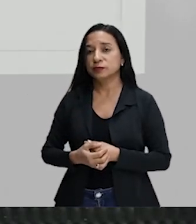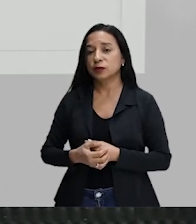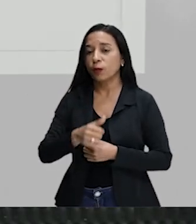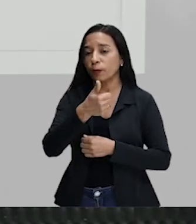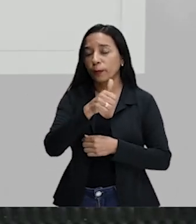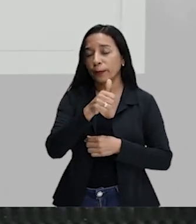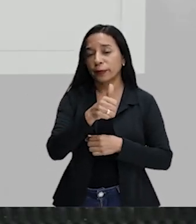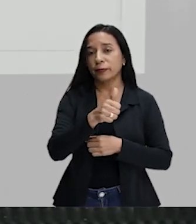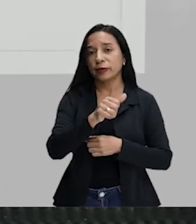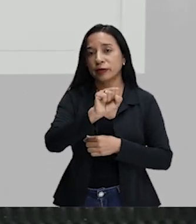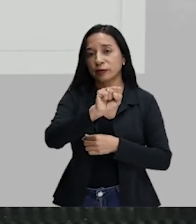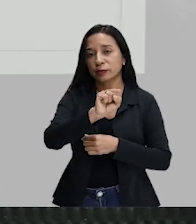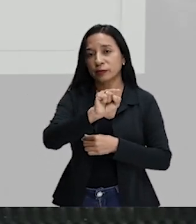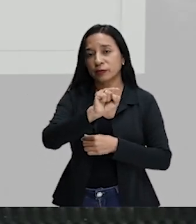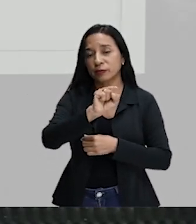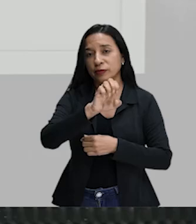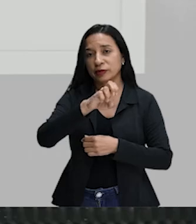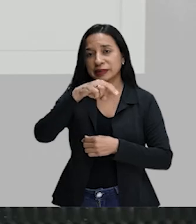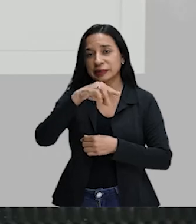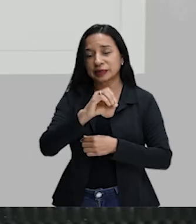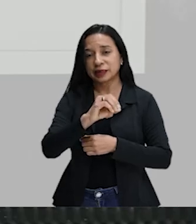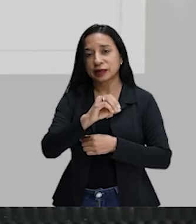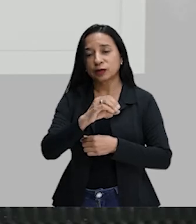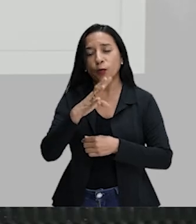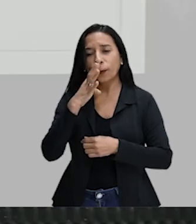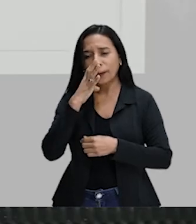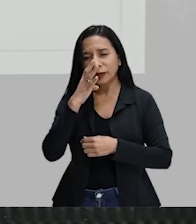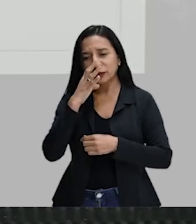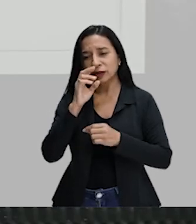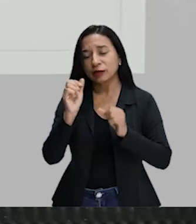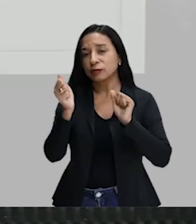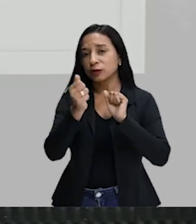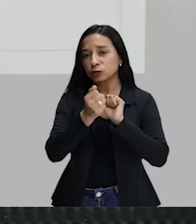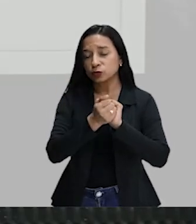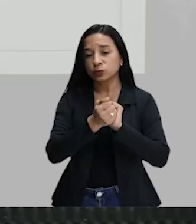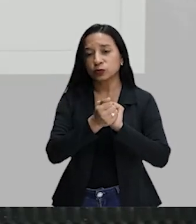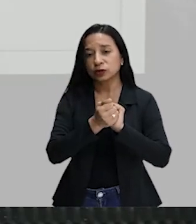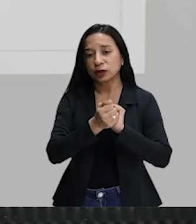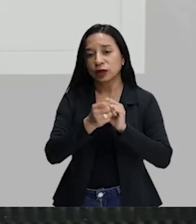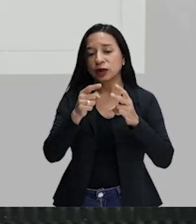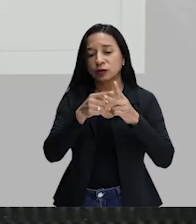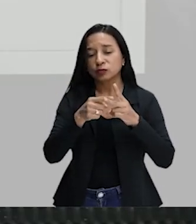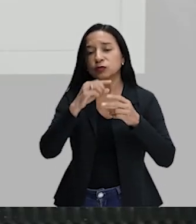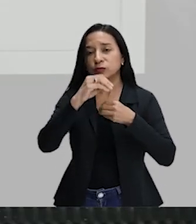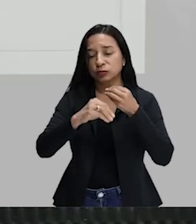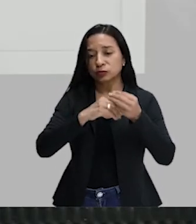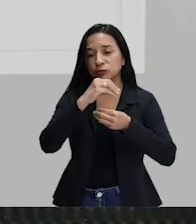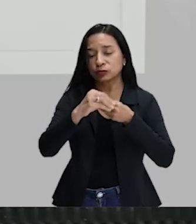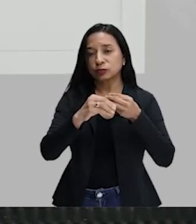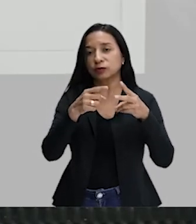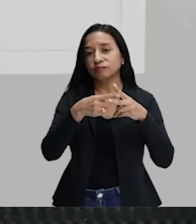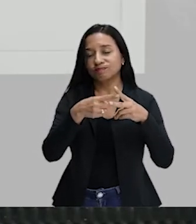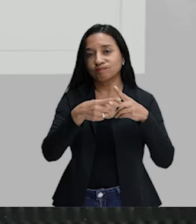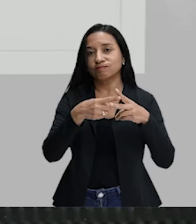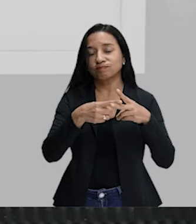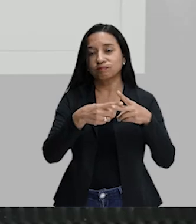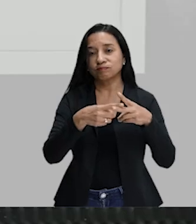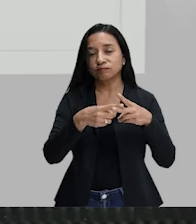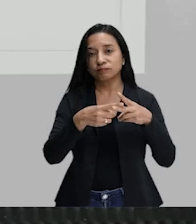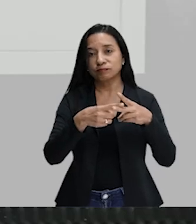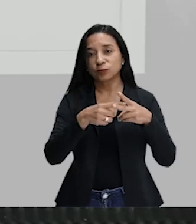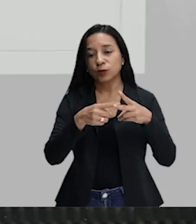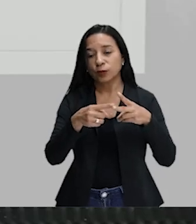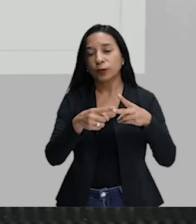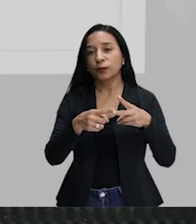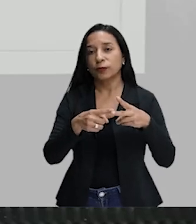que aqui nessa primeira parcela, você junta, você bota seno e cosseno, né? Você mistura. Você mistura o seno com o cosseno